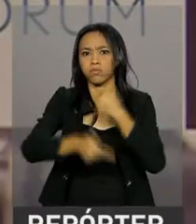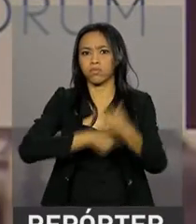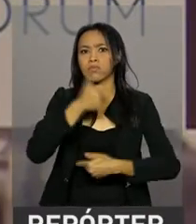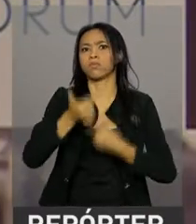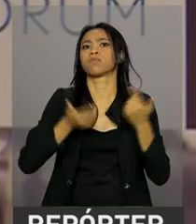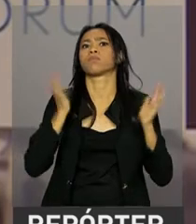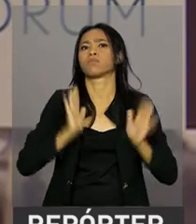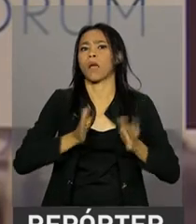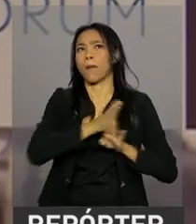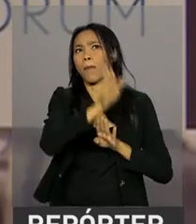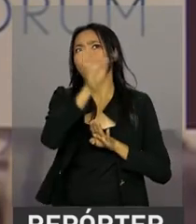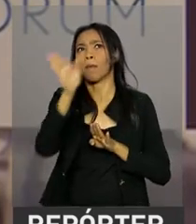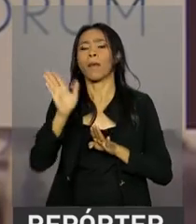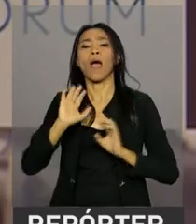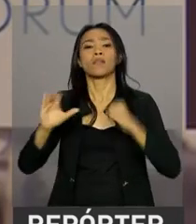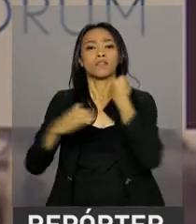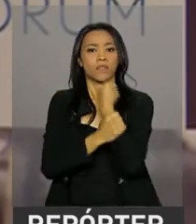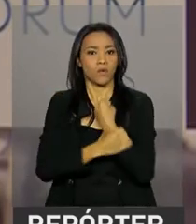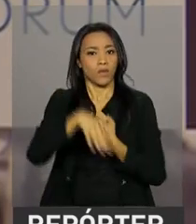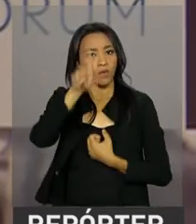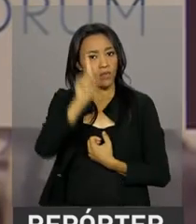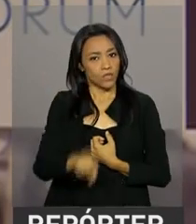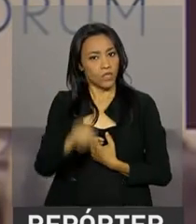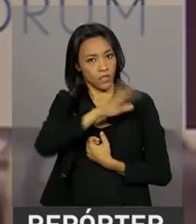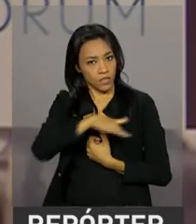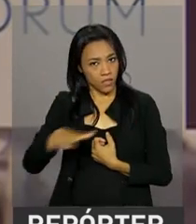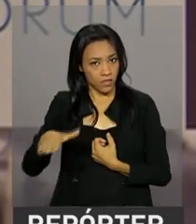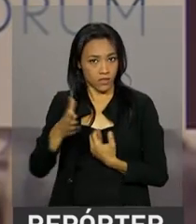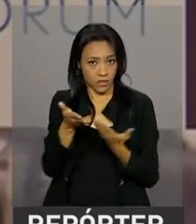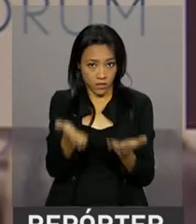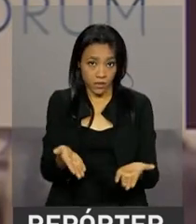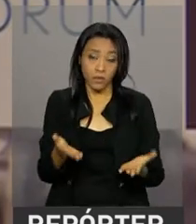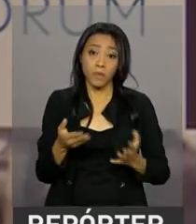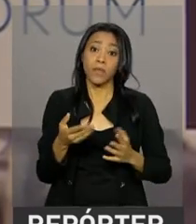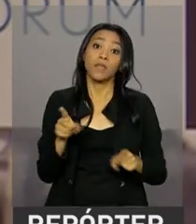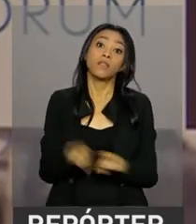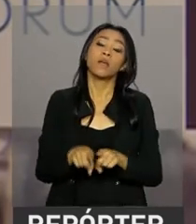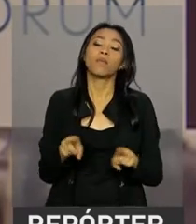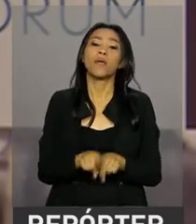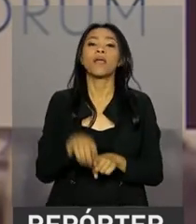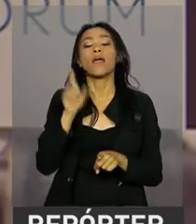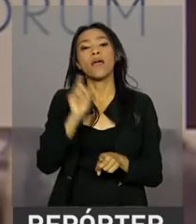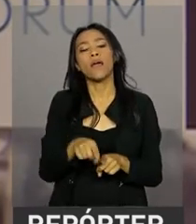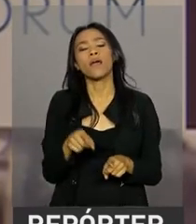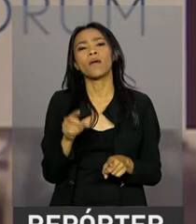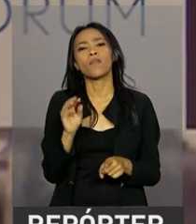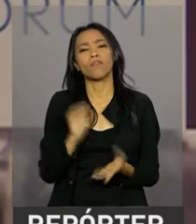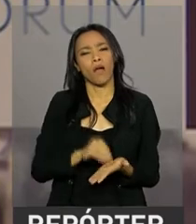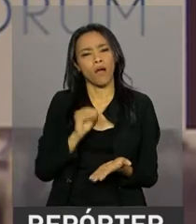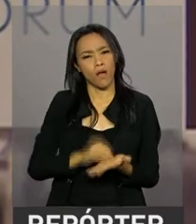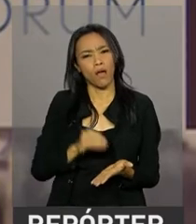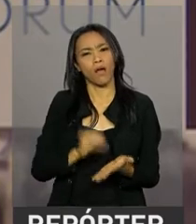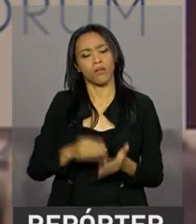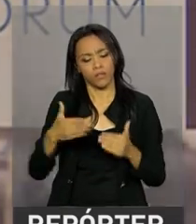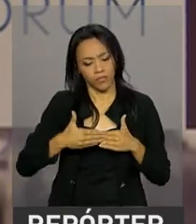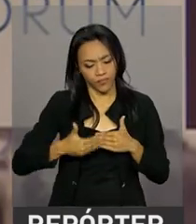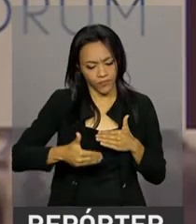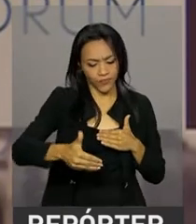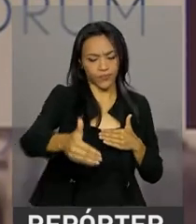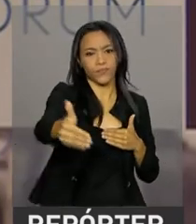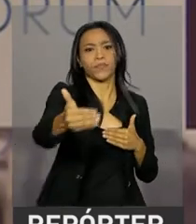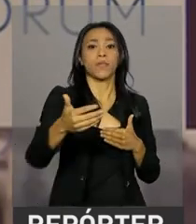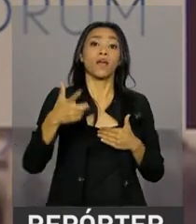mais dignidade às nossas crianças e longo também é o caminho que ainda temos pela frente